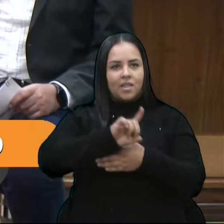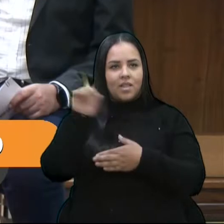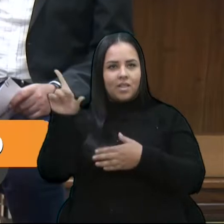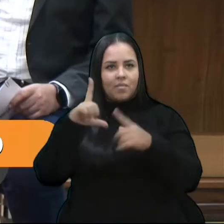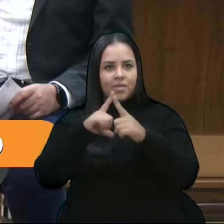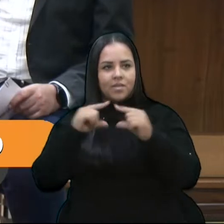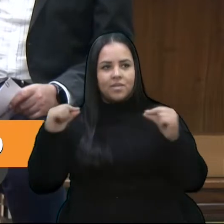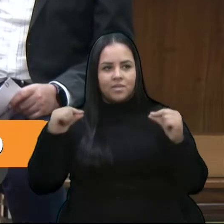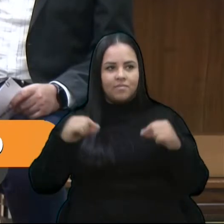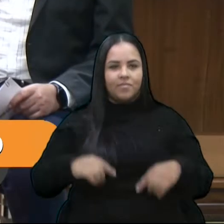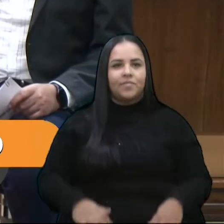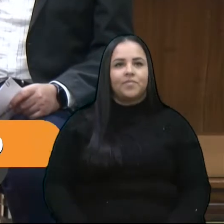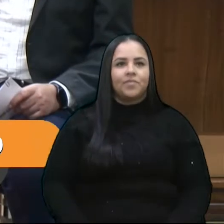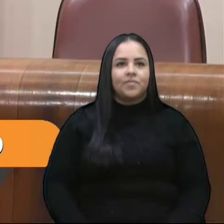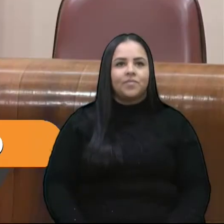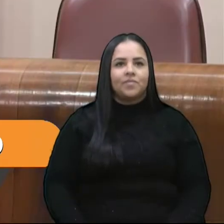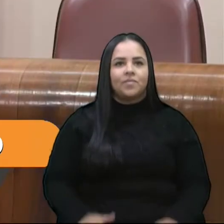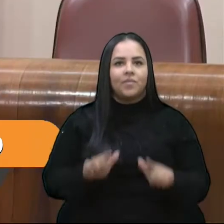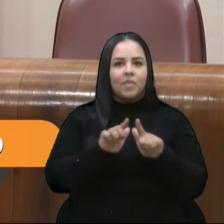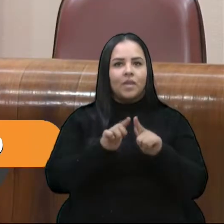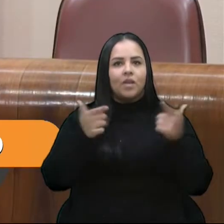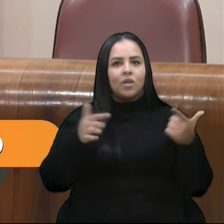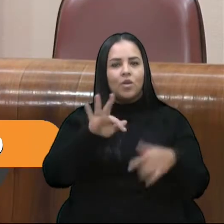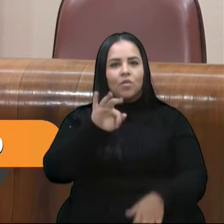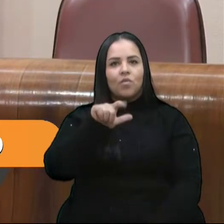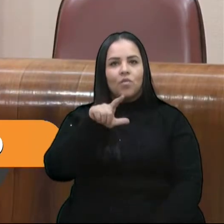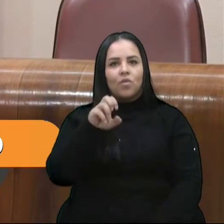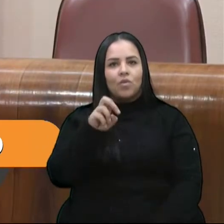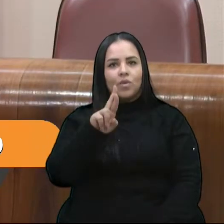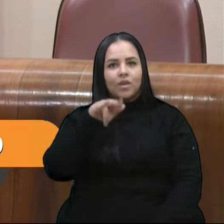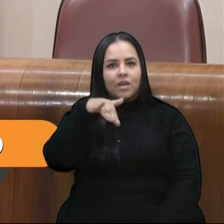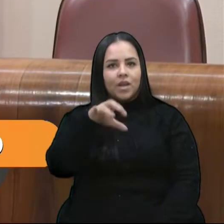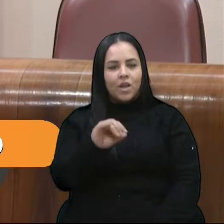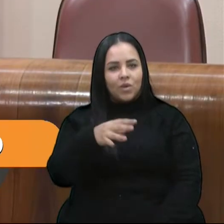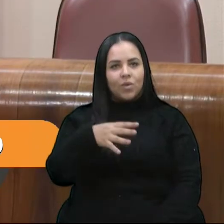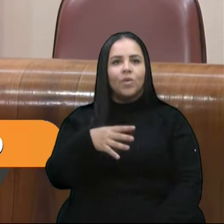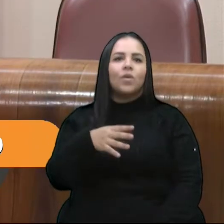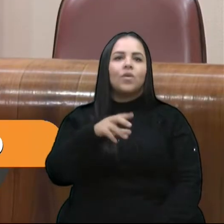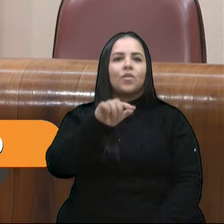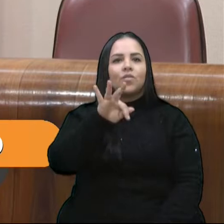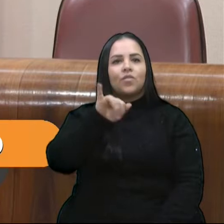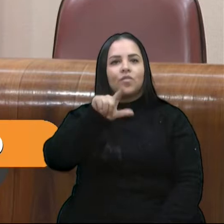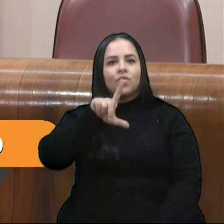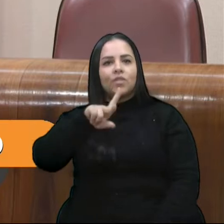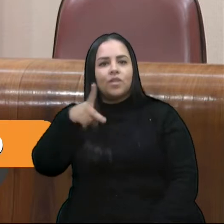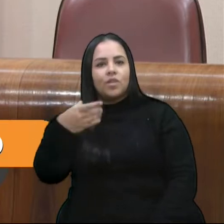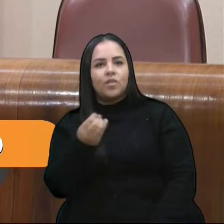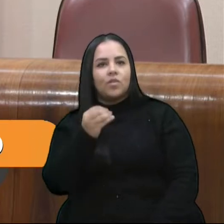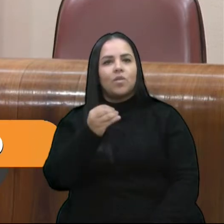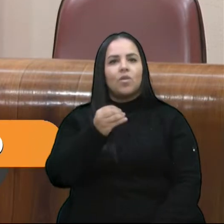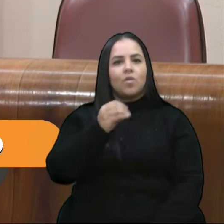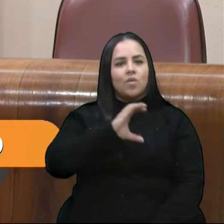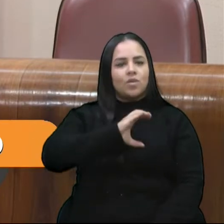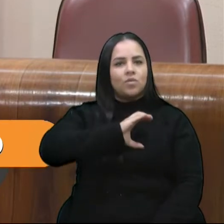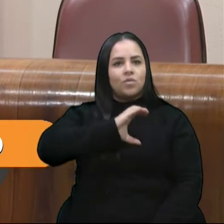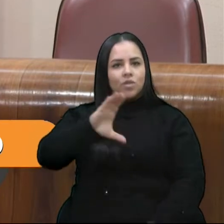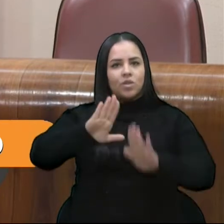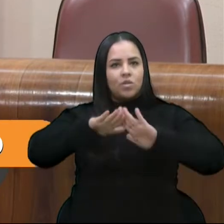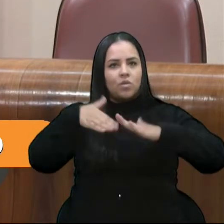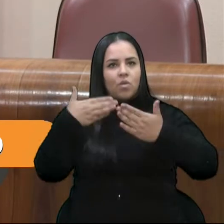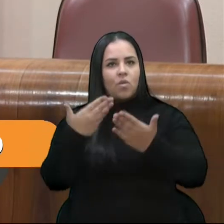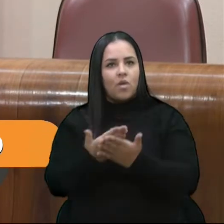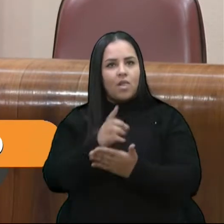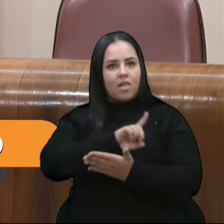Brasília. Jornalista Floriano Filho, coordenador da Educação Superior da Escola de Governo do Senado